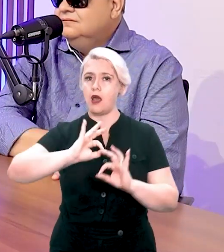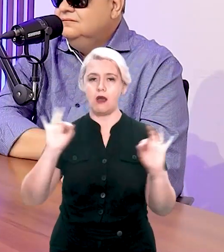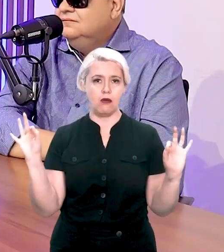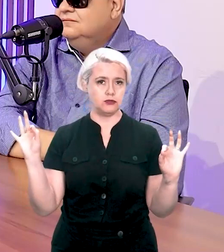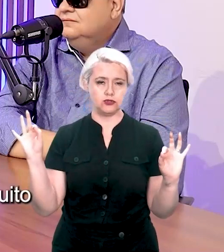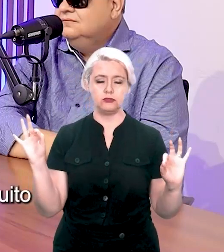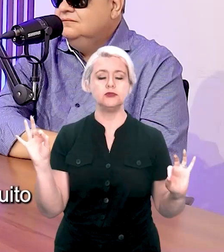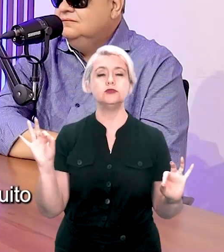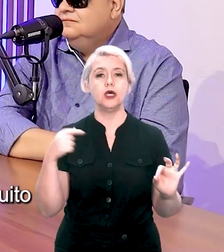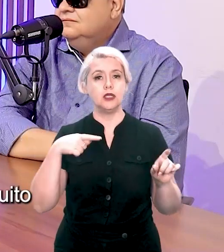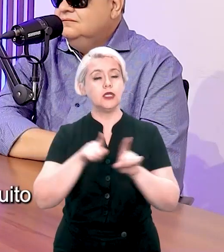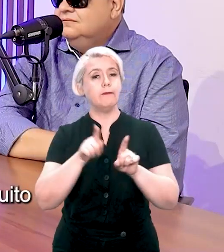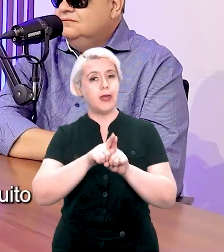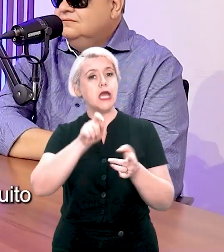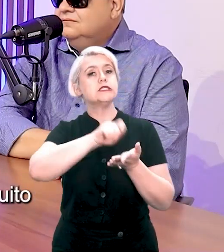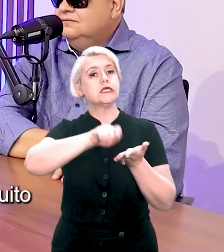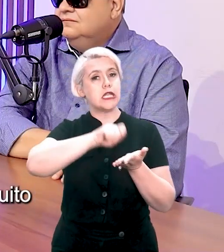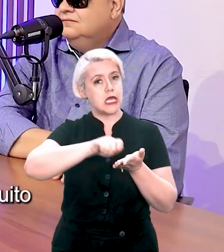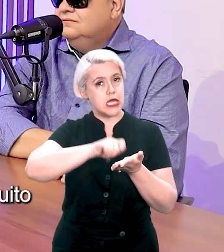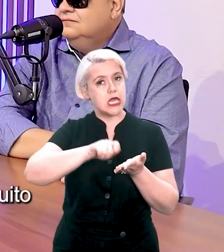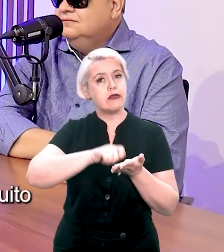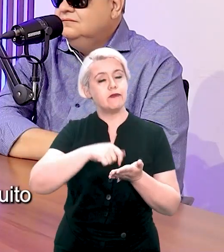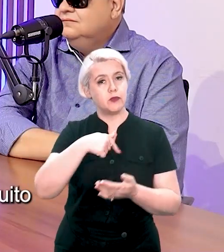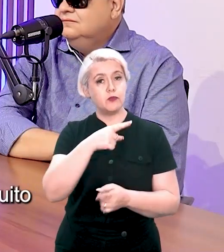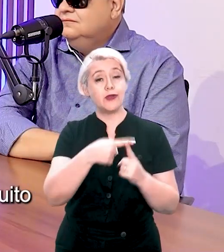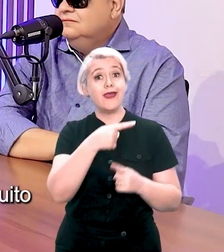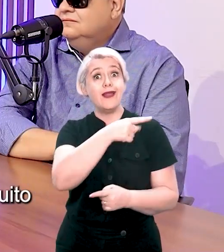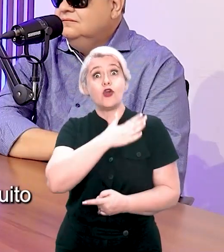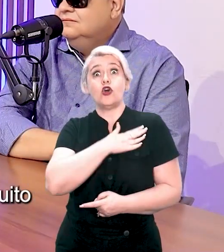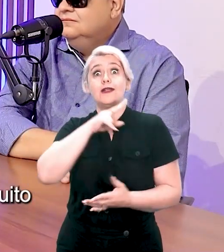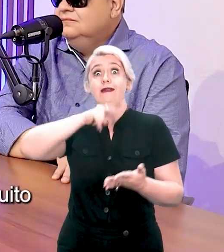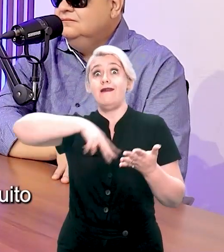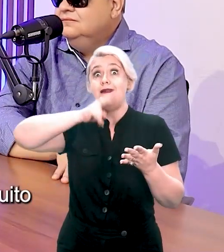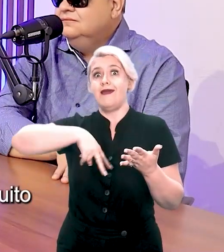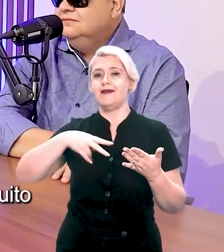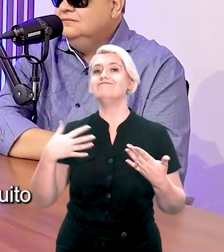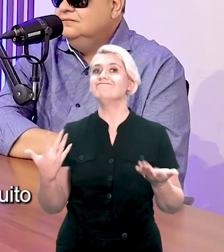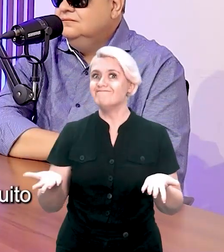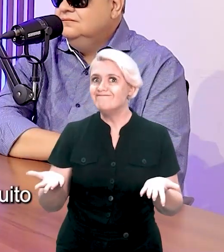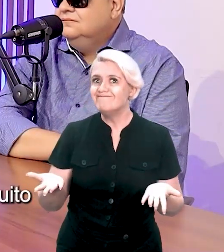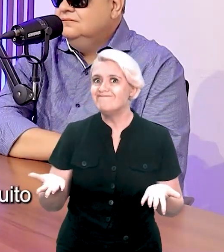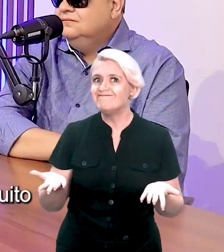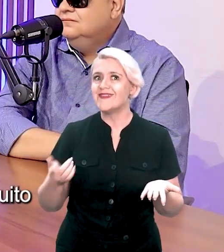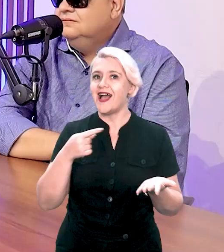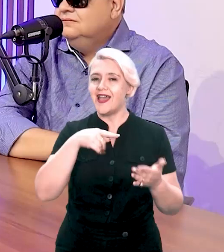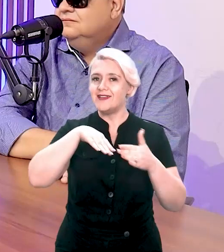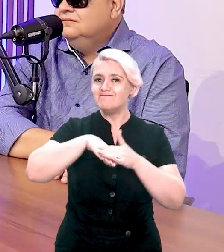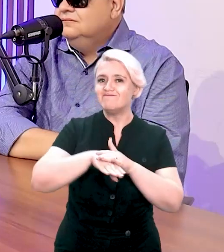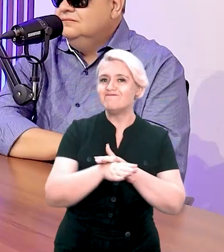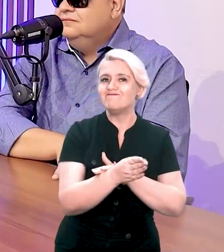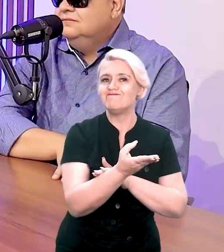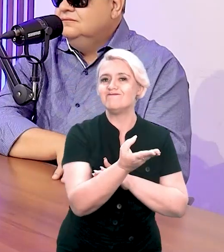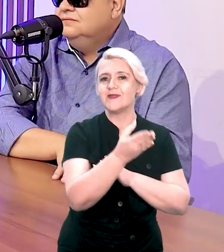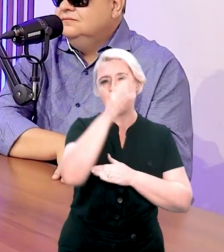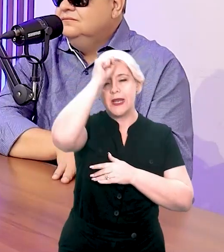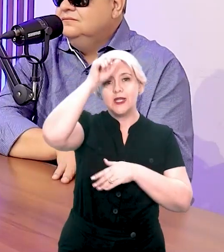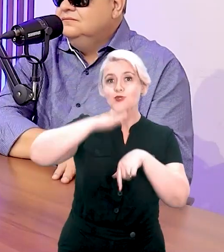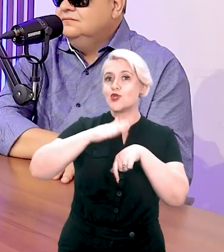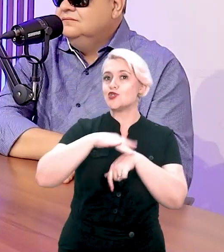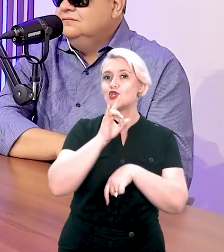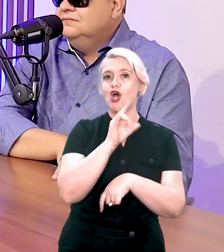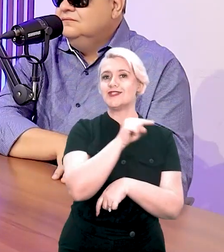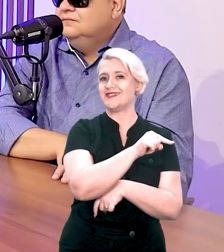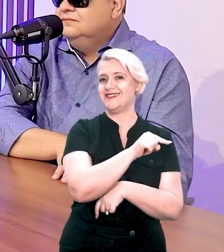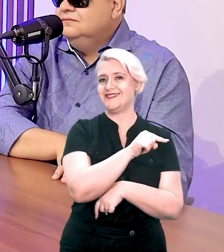ele escreve muito bem, porque ele gosta muito de ler. E aí, com isso, ele é um autodidata em muitas situações. E,